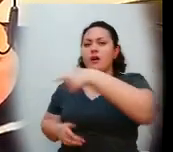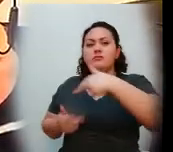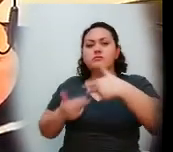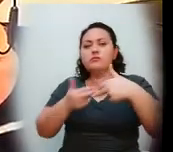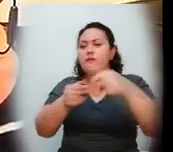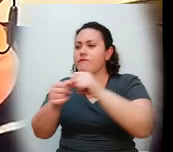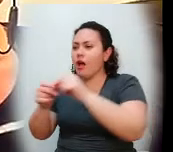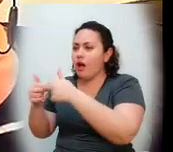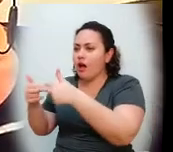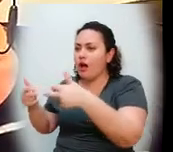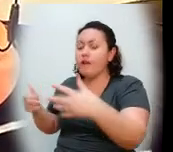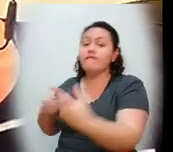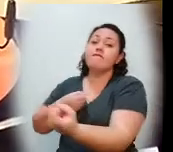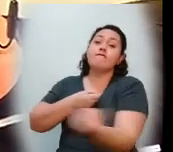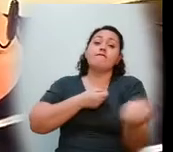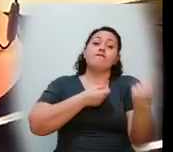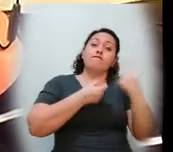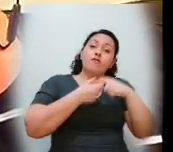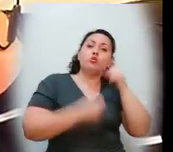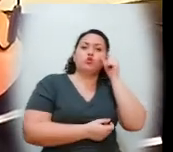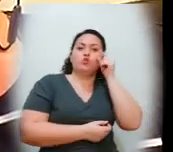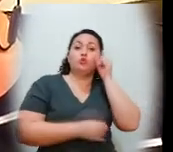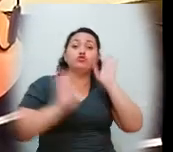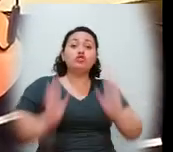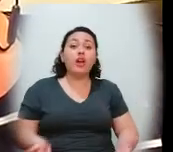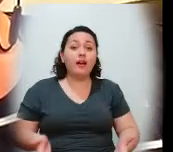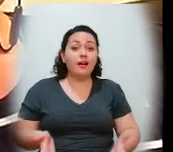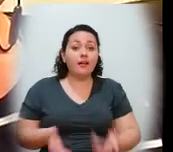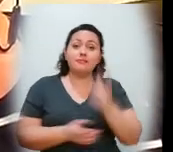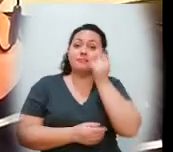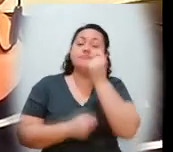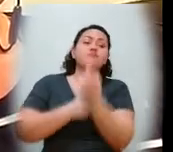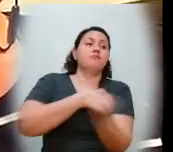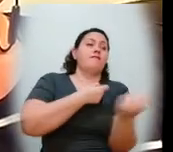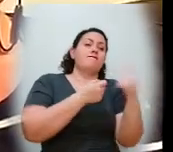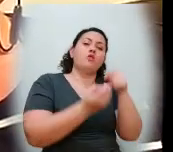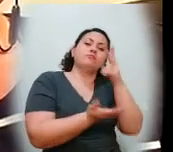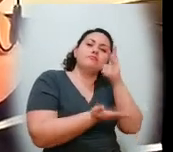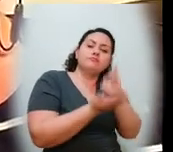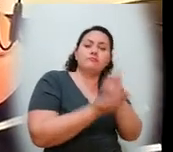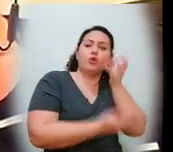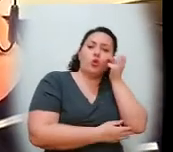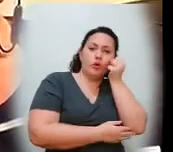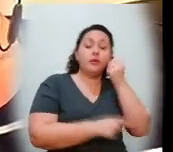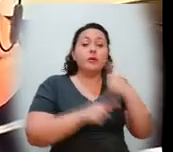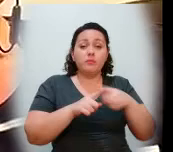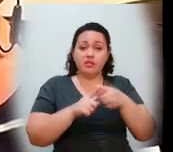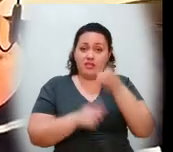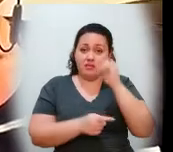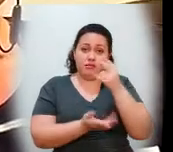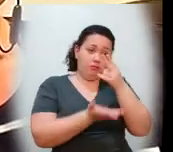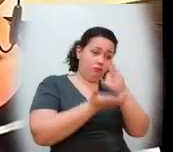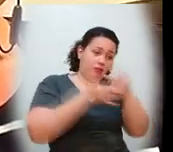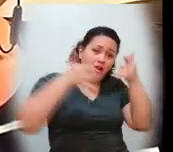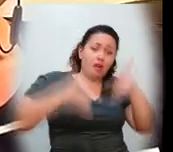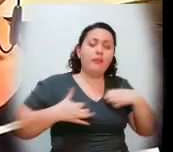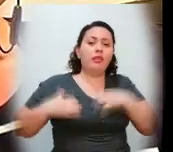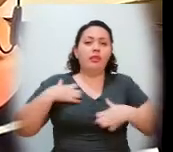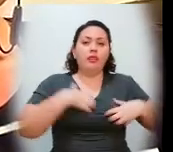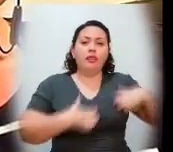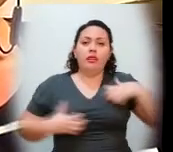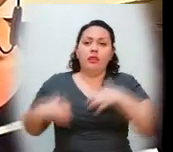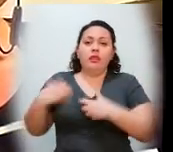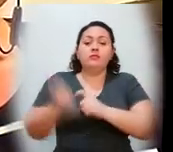sono, sonolento, né? Para não ficar com essa angústia de dormir, porque normalmente o